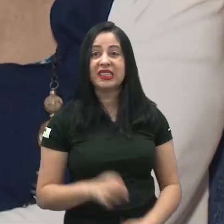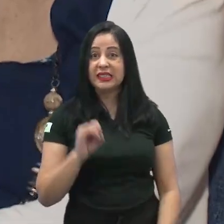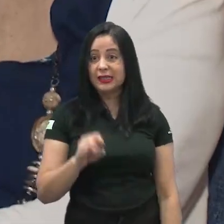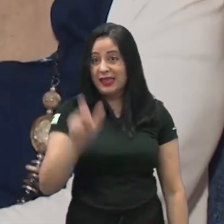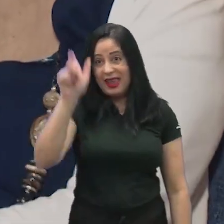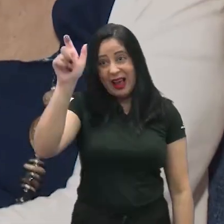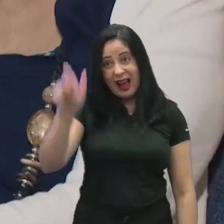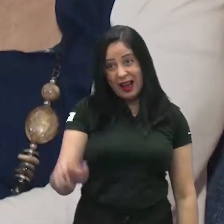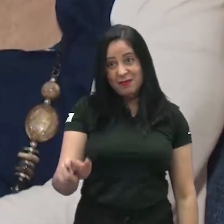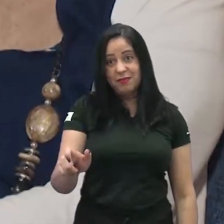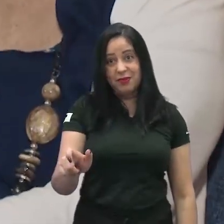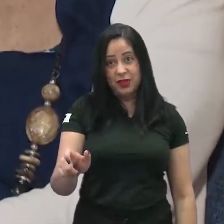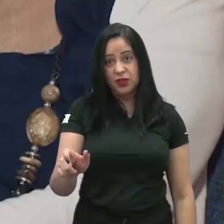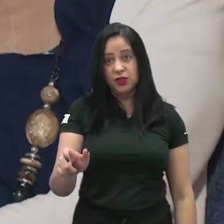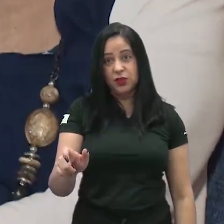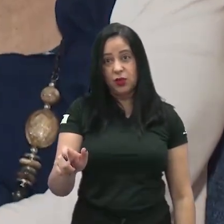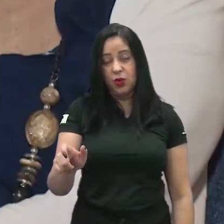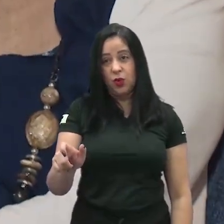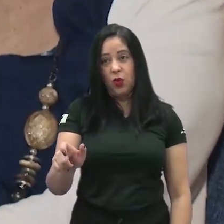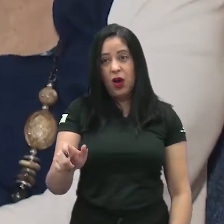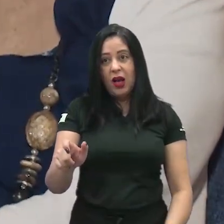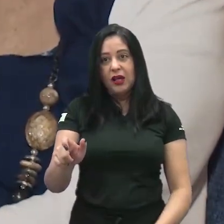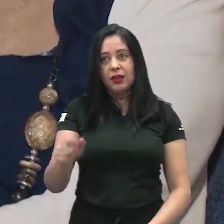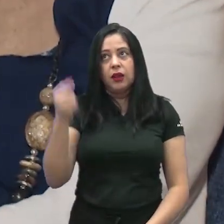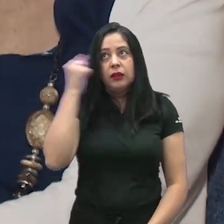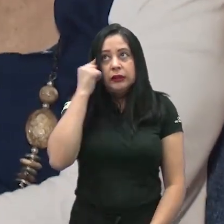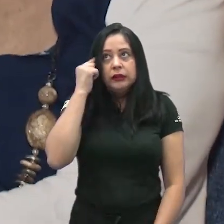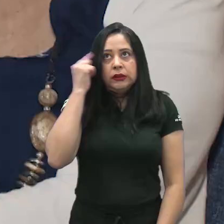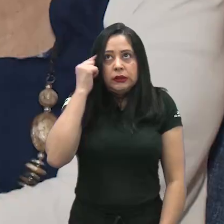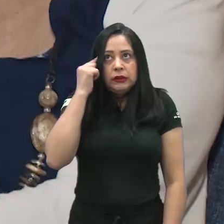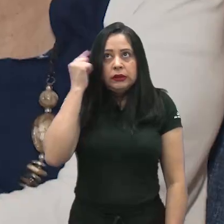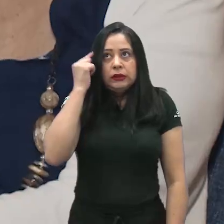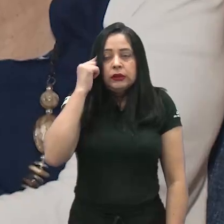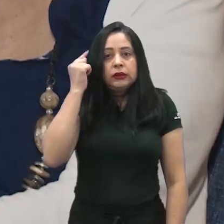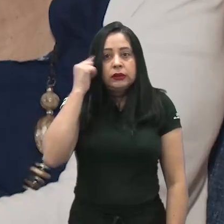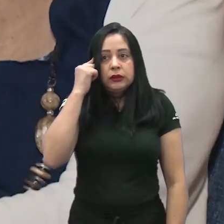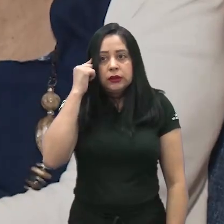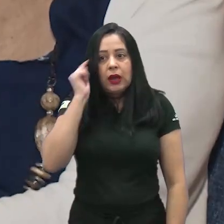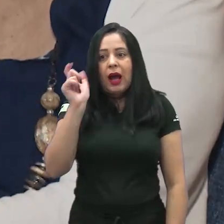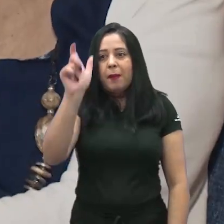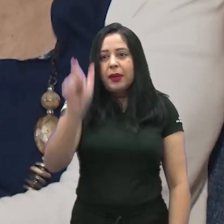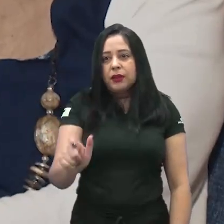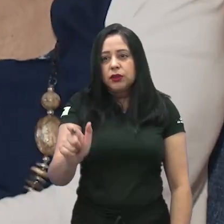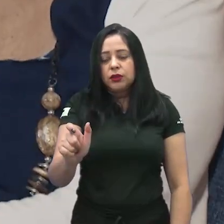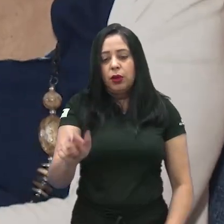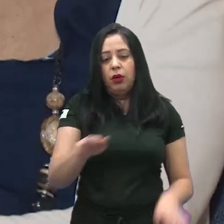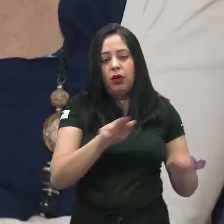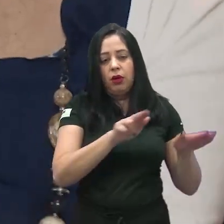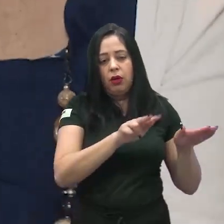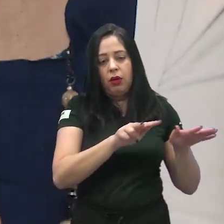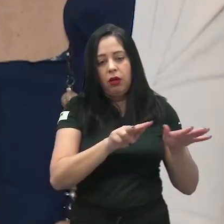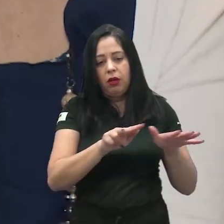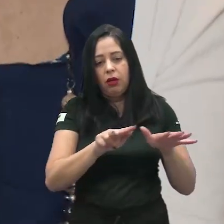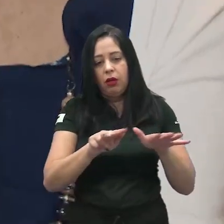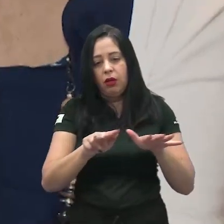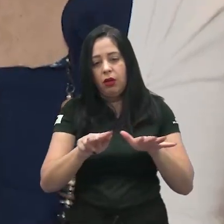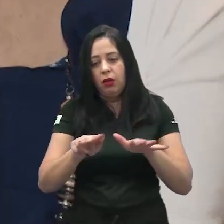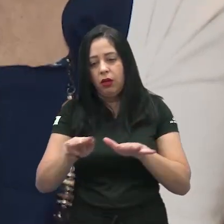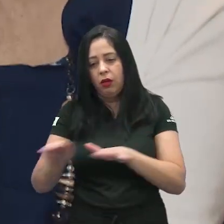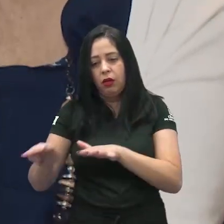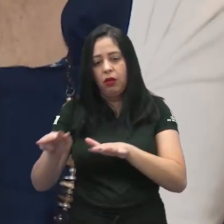presa dentro de vícios mentais, dentro de uma rotina que ela